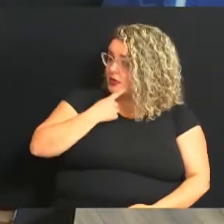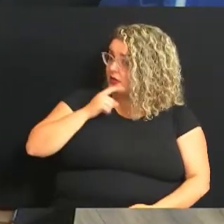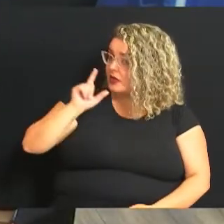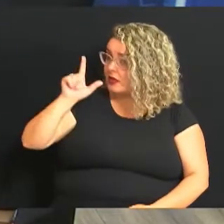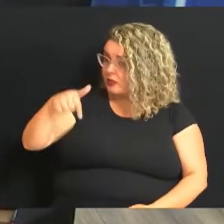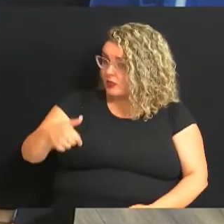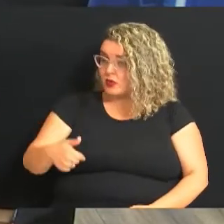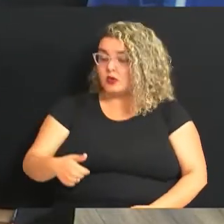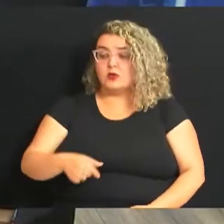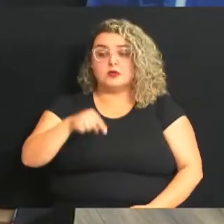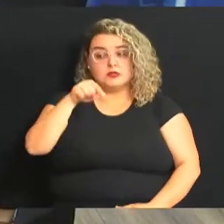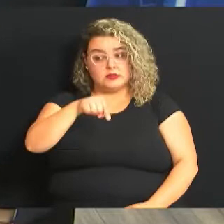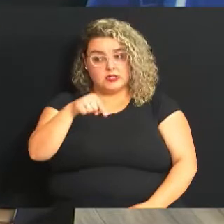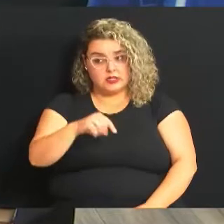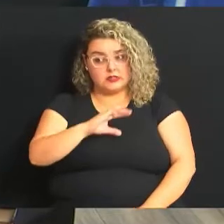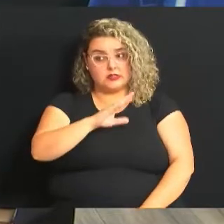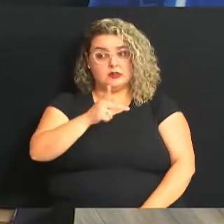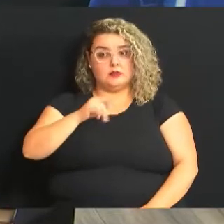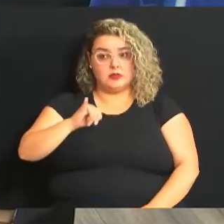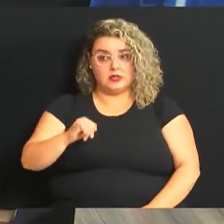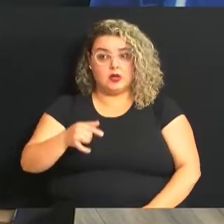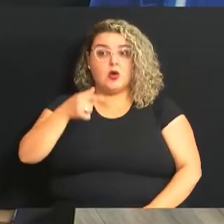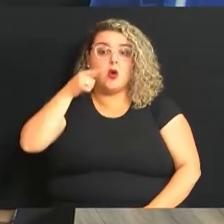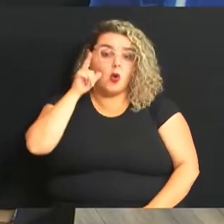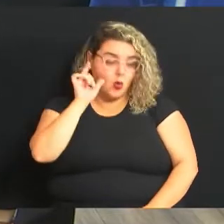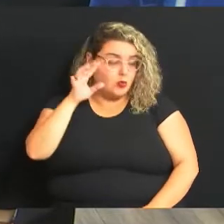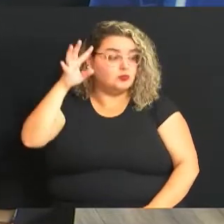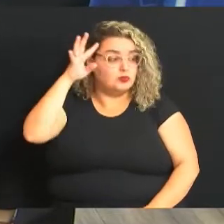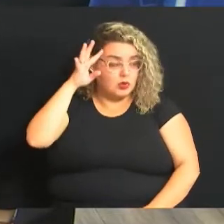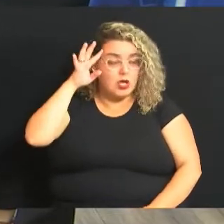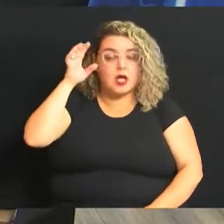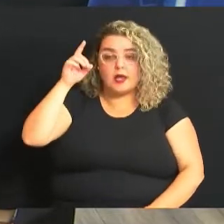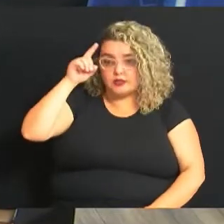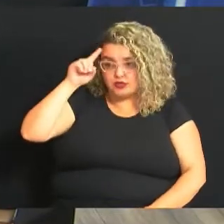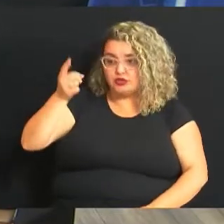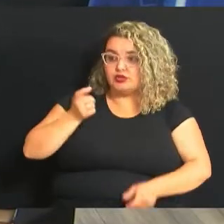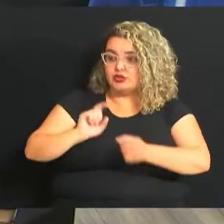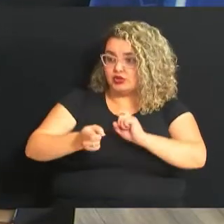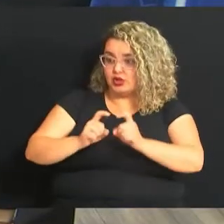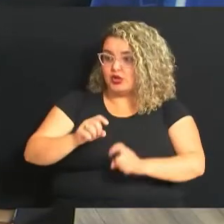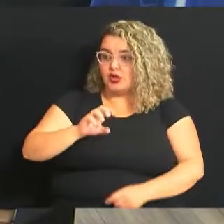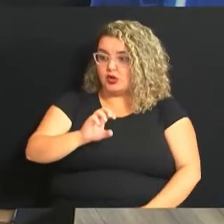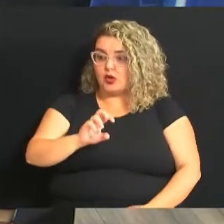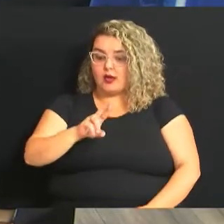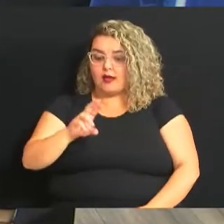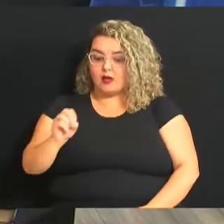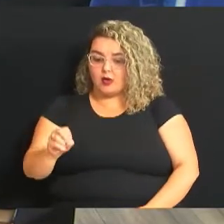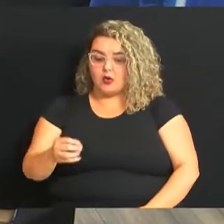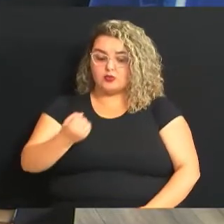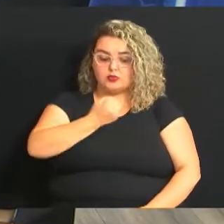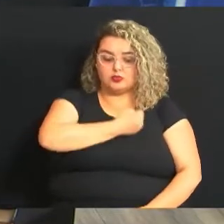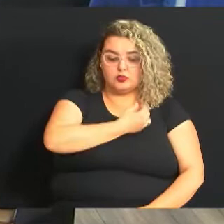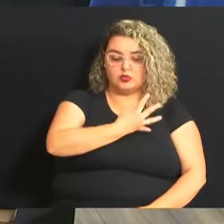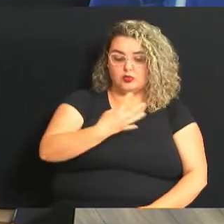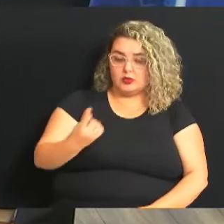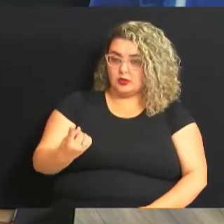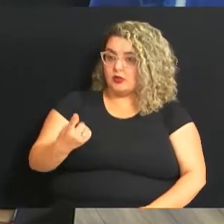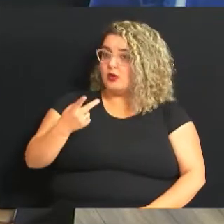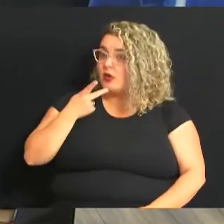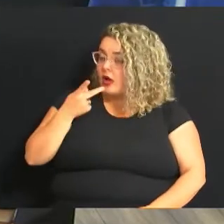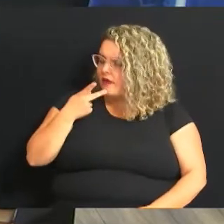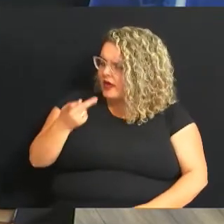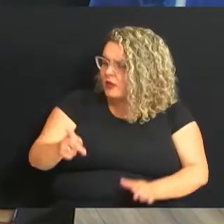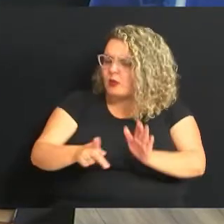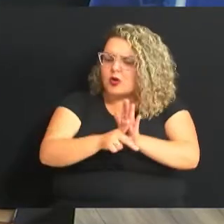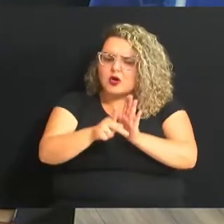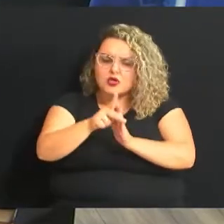desta CPI, como ontem foi quarta-feira, dia de reunião ordinária de número 41, e a gente fala agora sobre aqueles projetos que